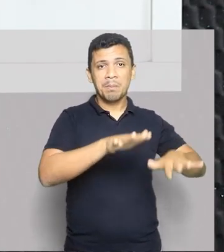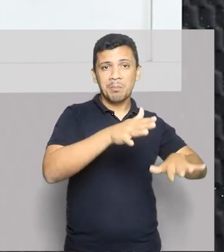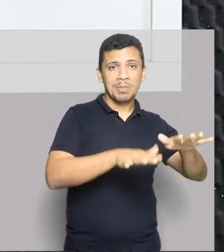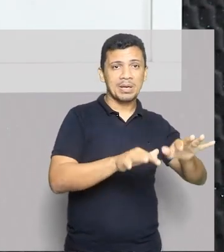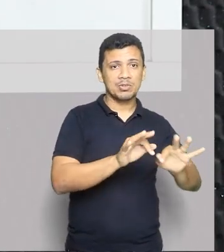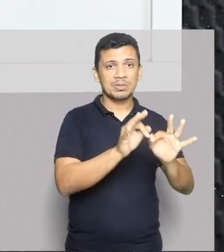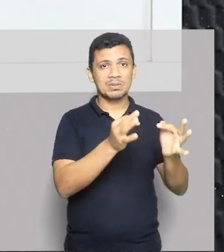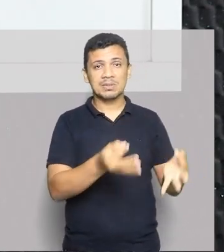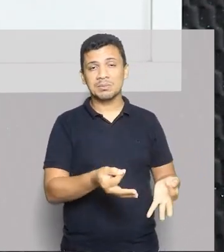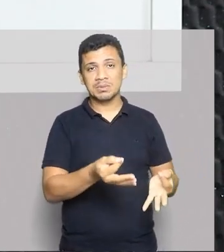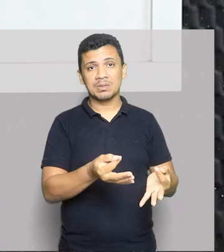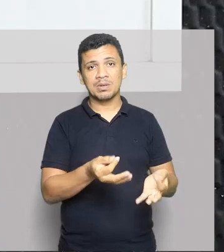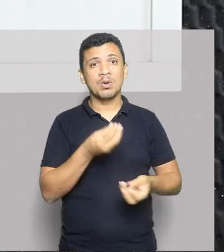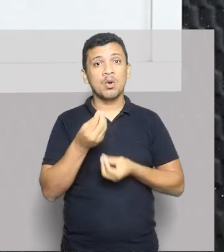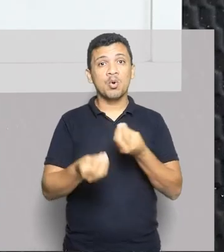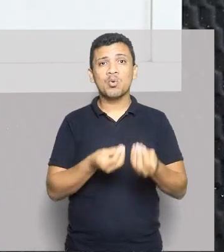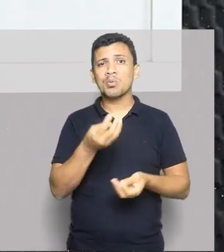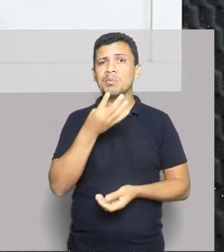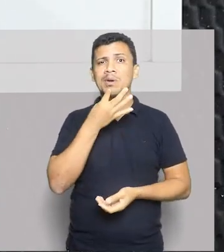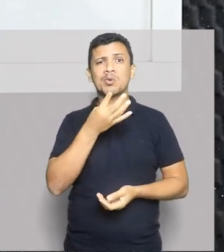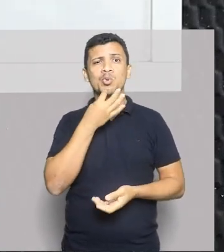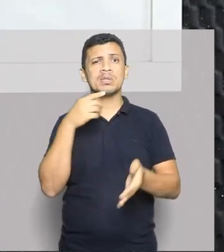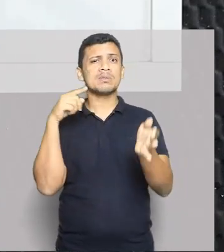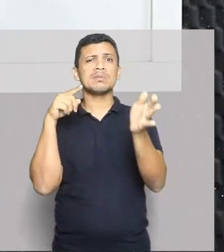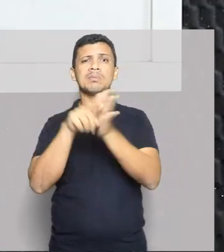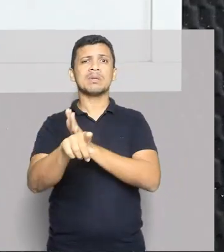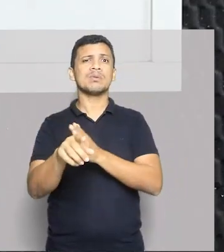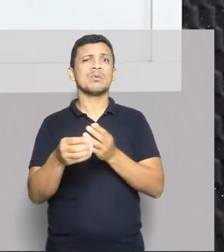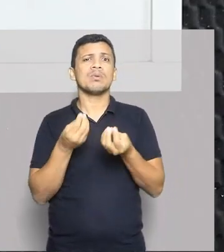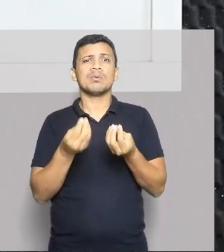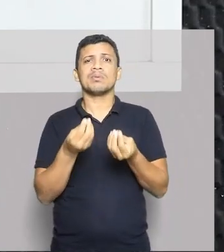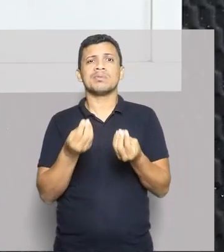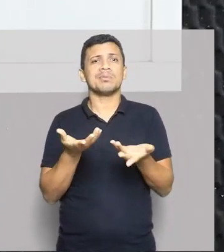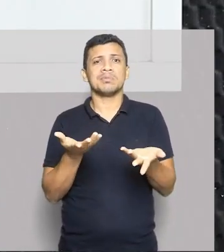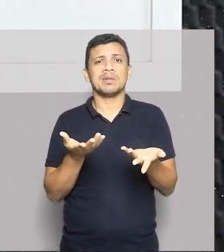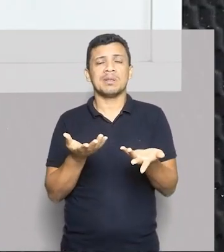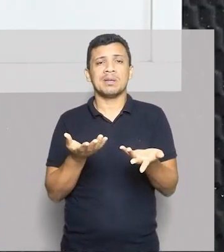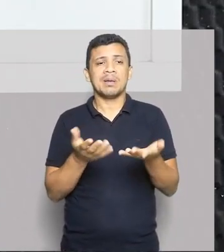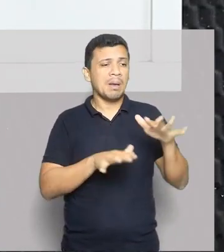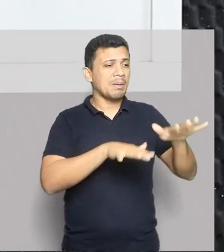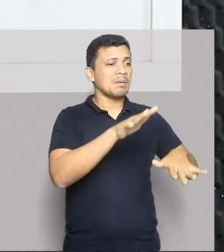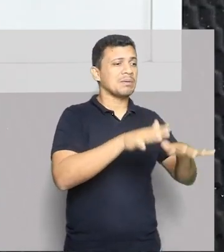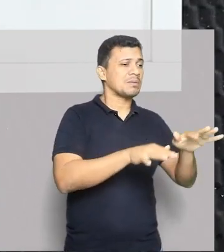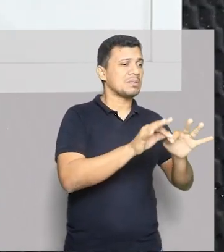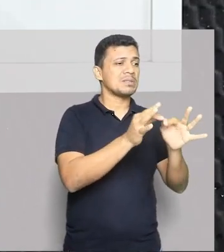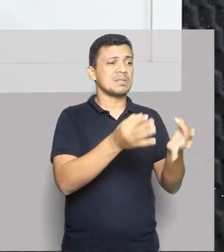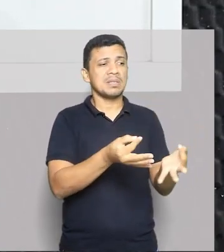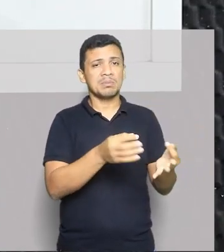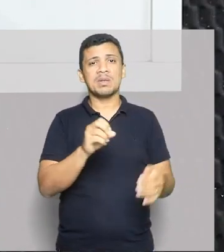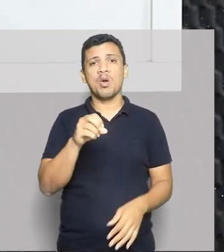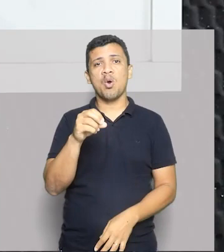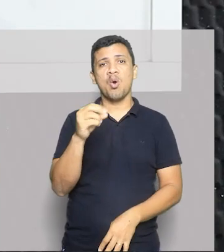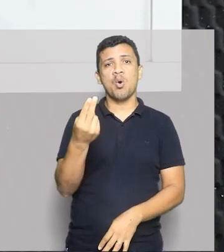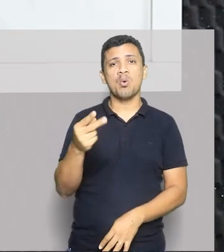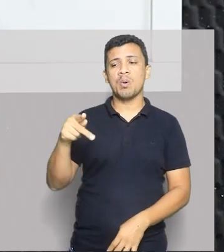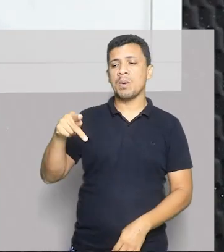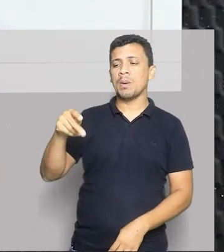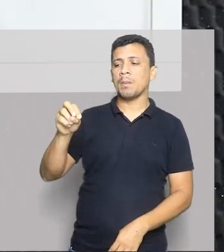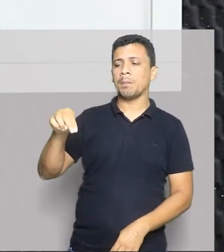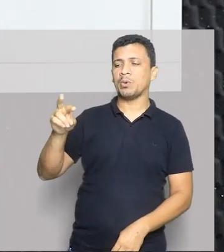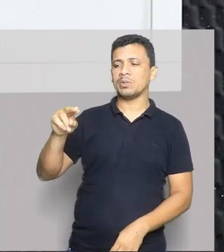simples. Se a questão, como é que eu reconheço, professor, na hora, como é que eu reconheço se a média é simples, se a média é ponderada?